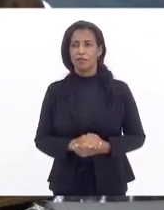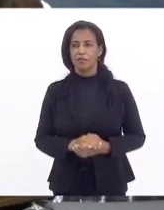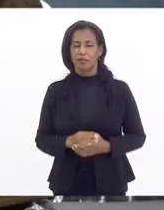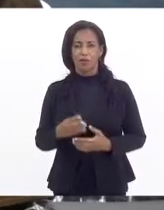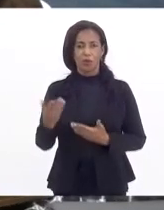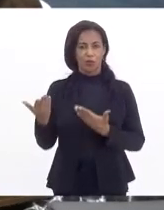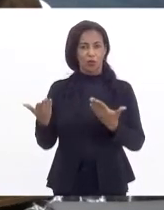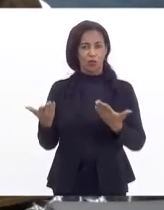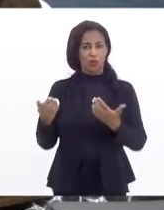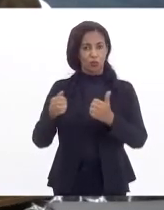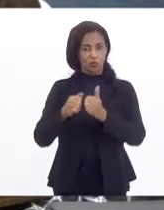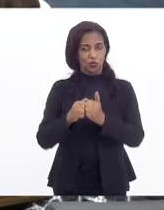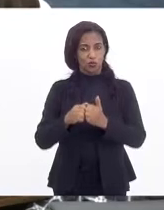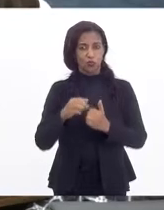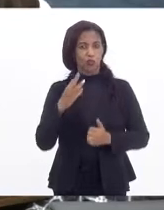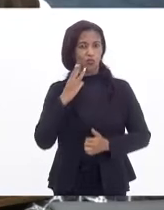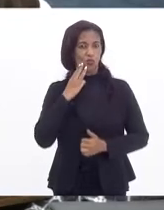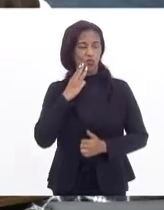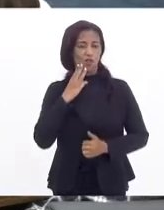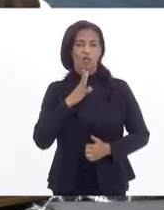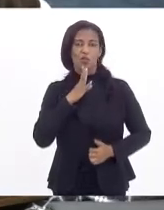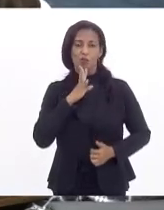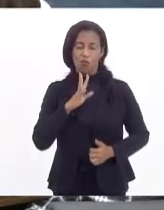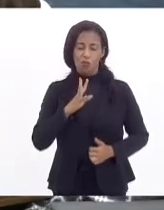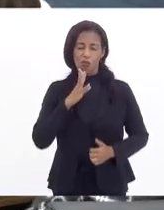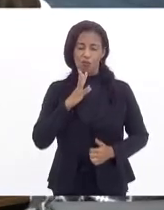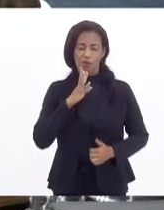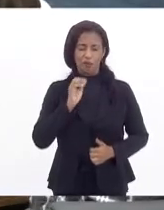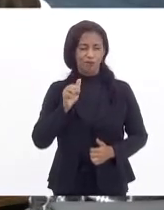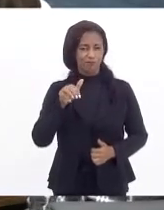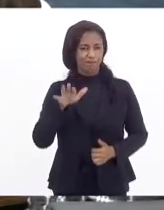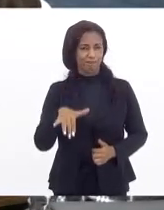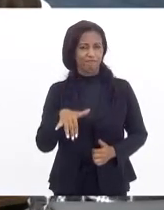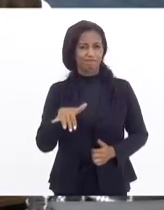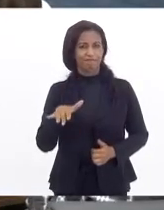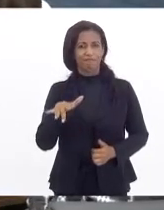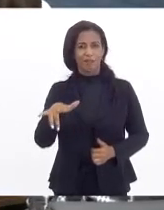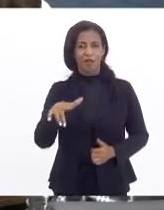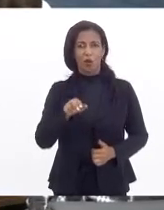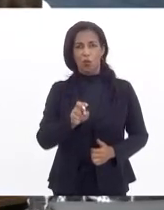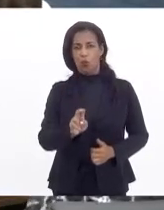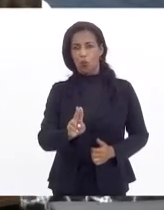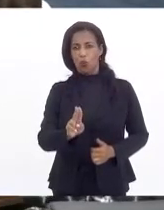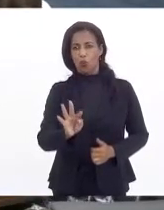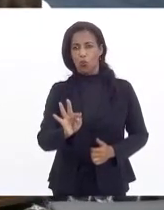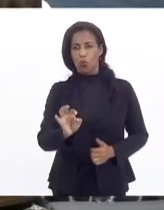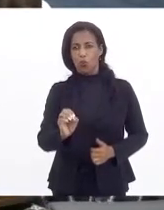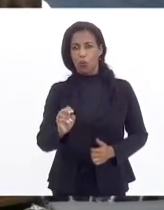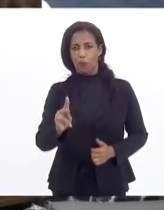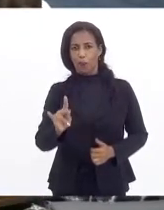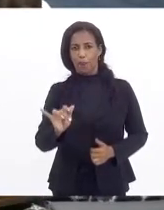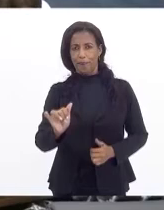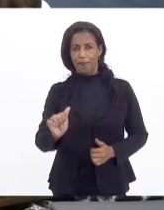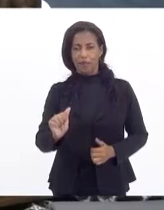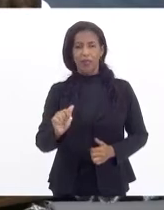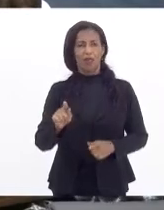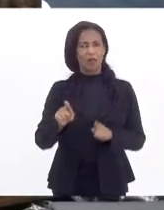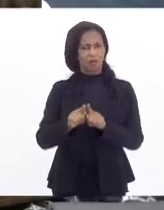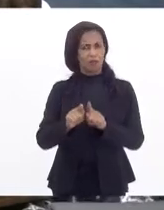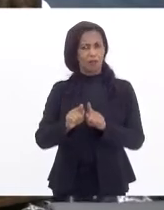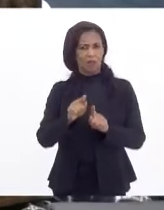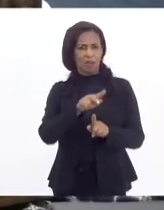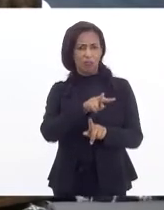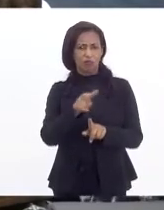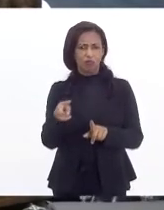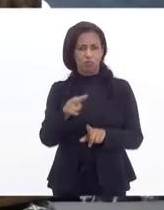deputado Valdec, eu bem conheço o Armazém da Utopia, assim como a Tuca, o Luiz Fernando